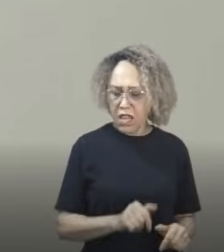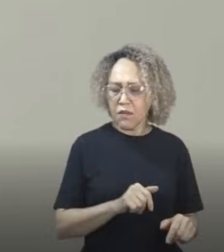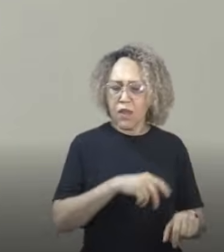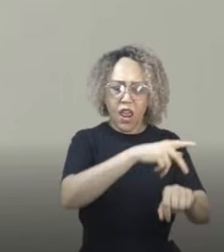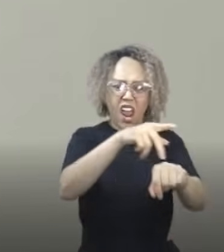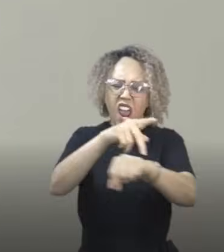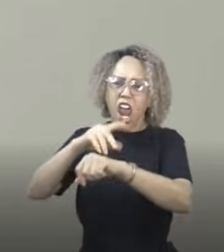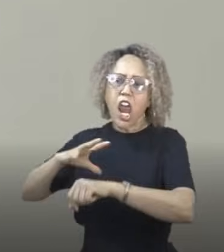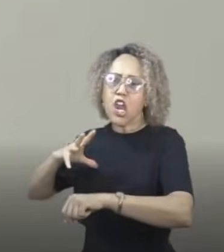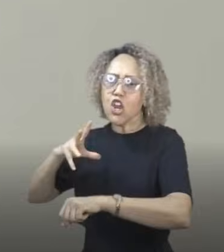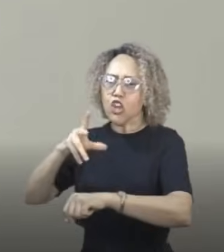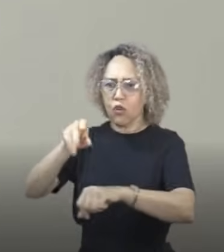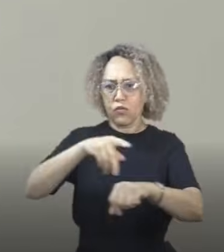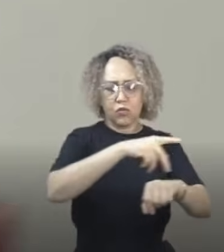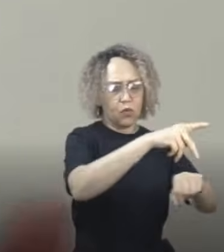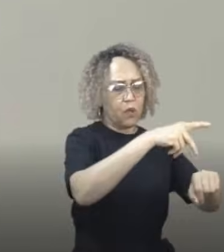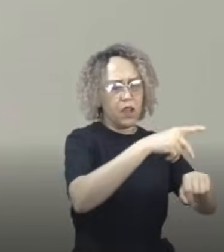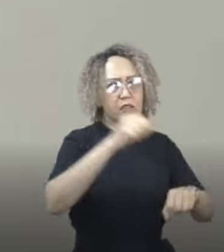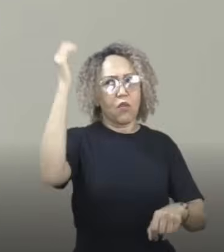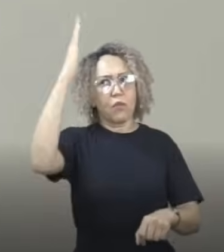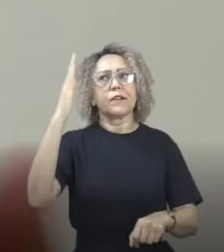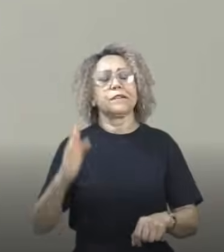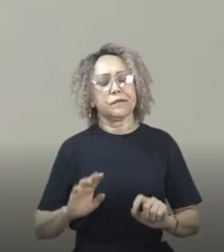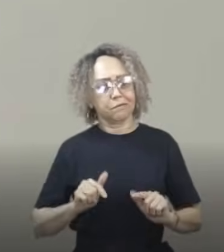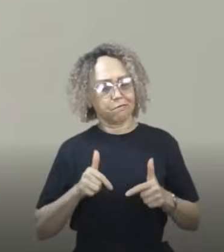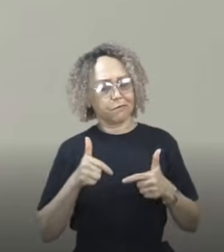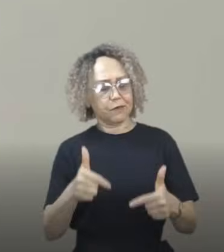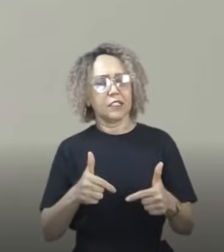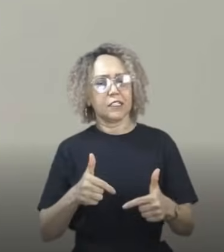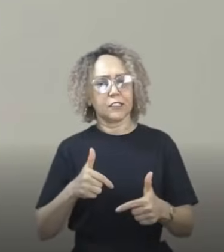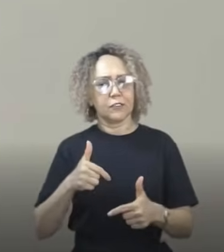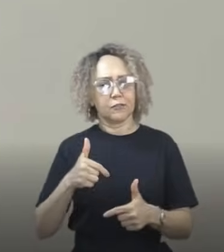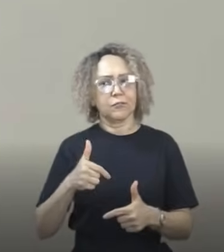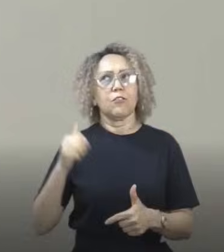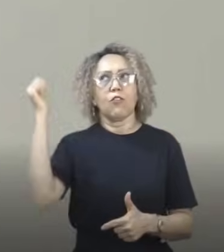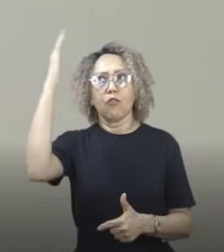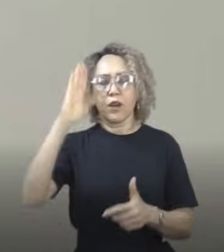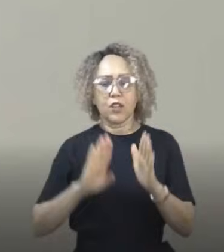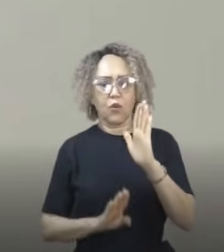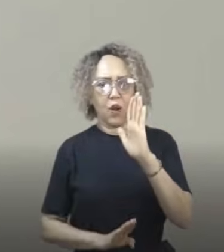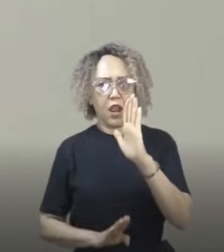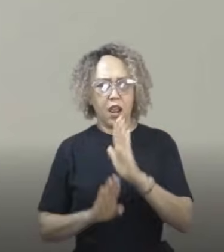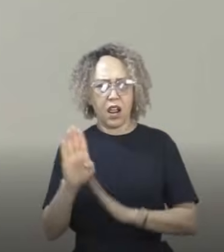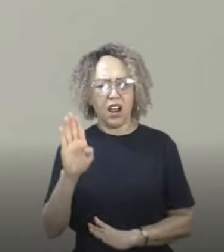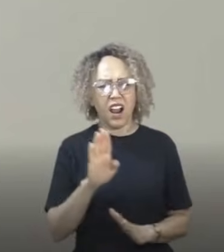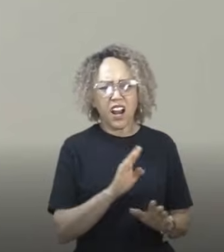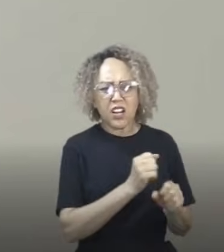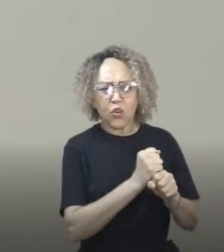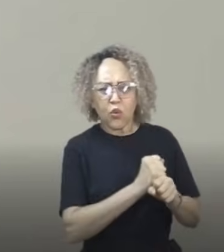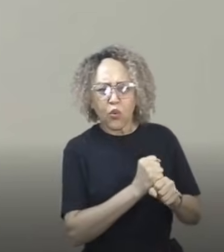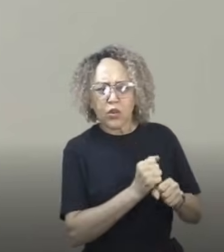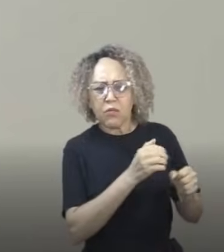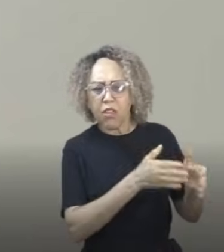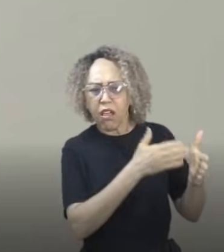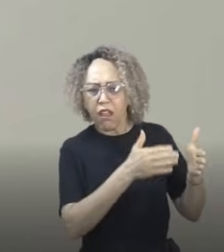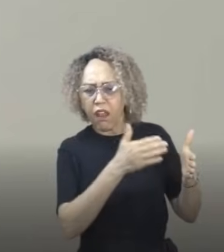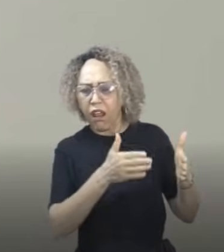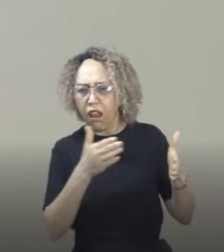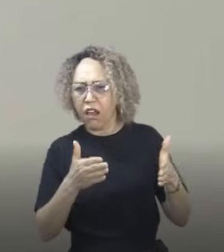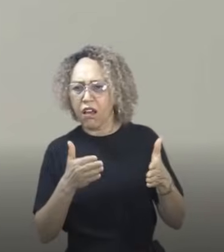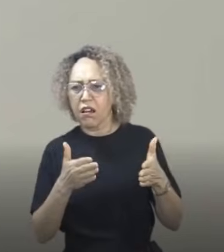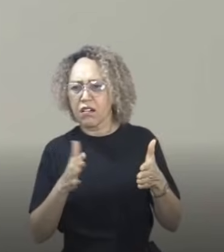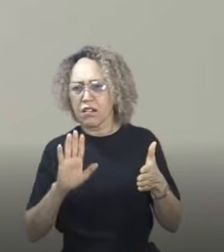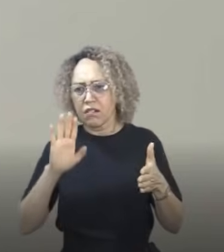países, tá? E o Brasil também está trabalhando, e o Brasil avançou muito. Se a gente for pegar aqui nos últimos anos, tá? Em